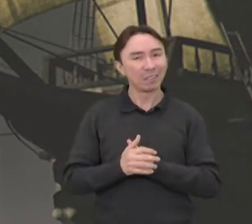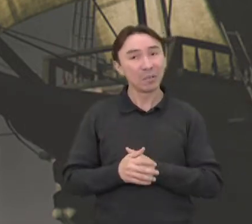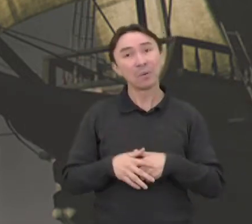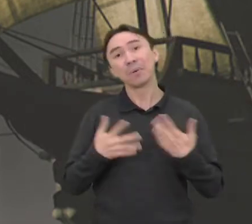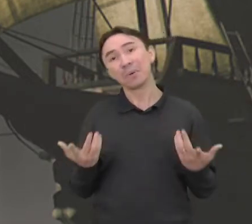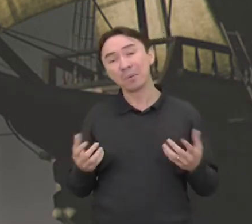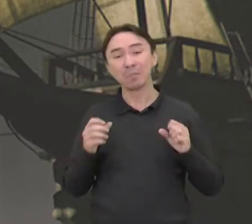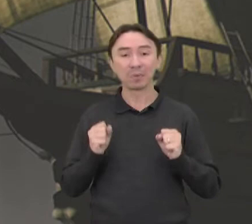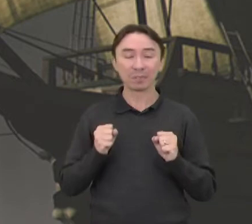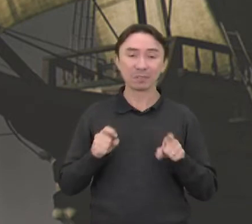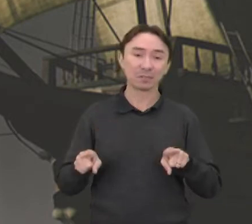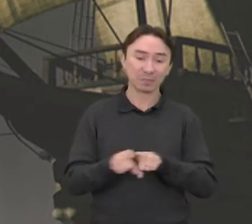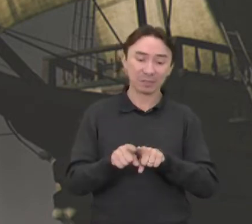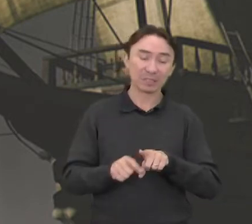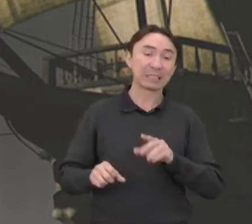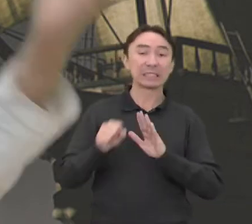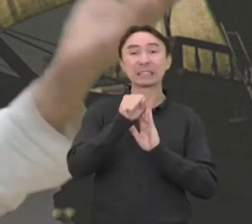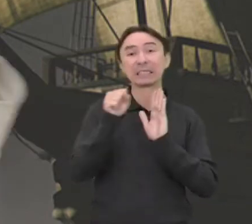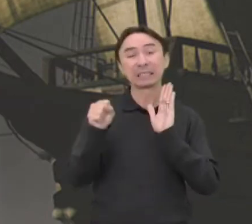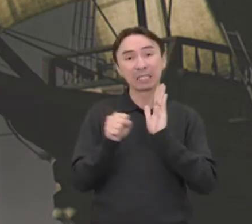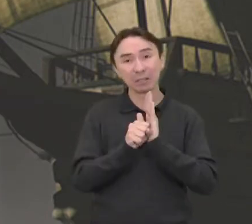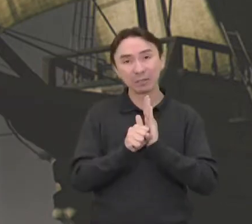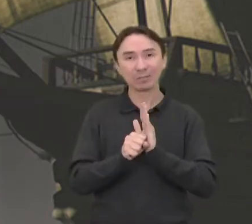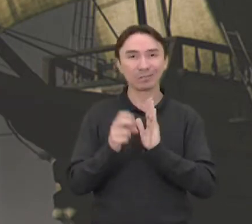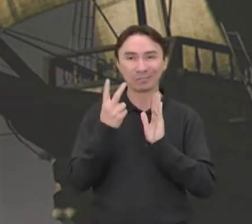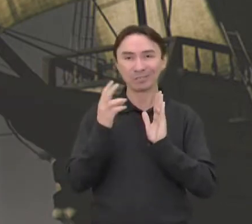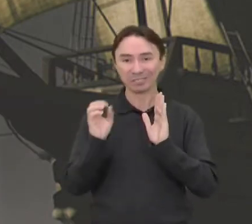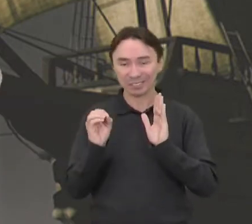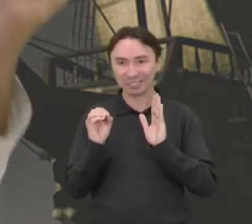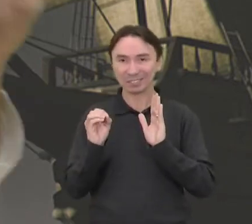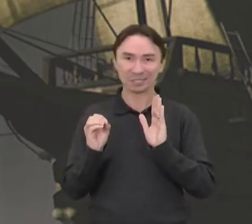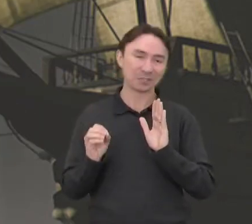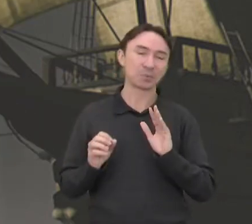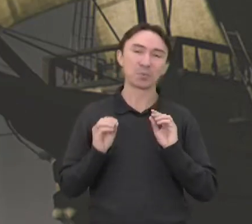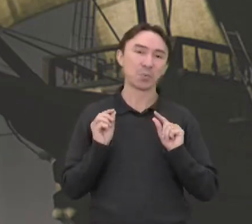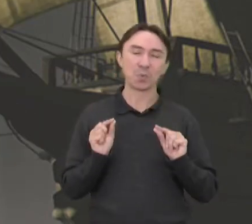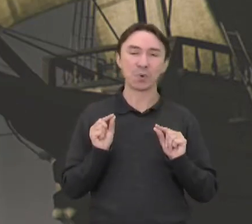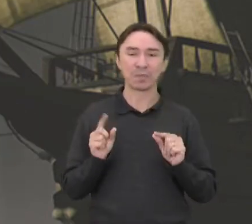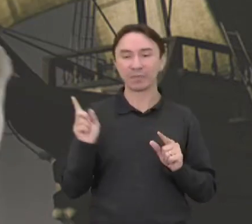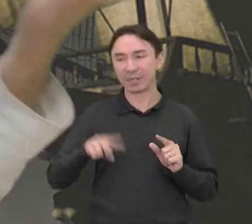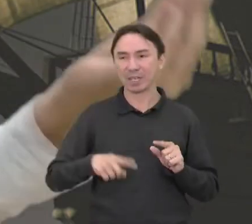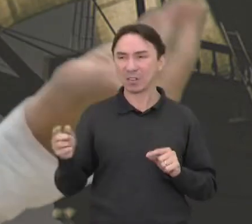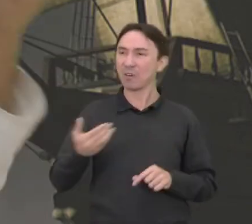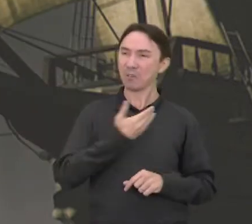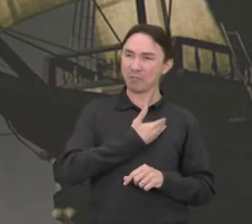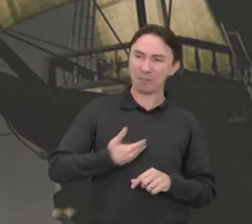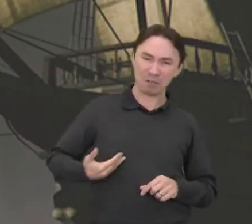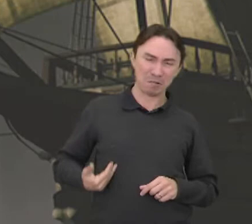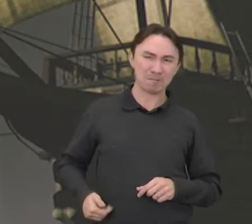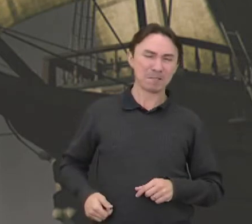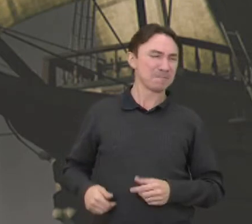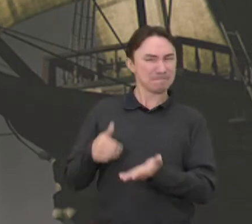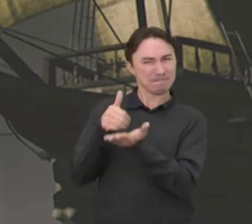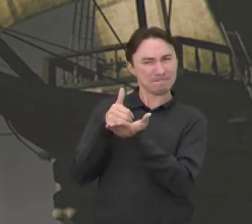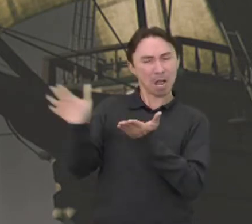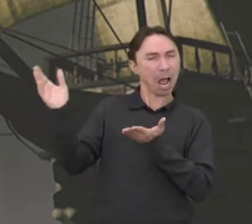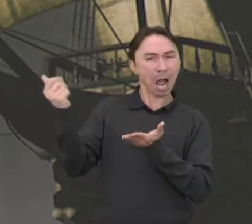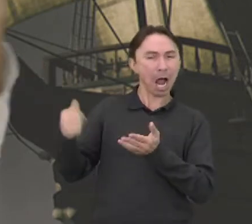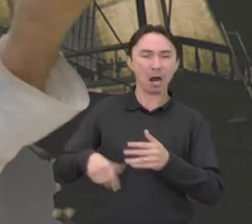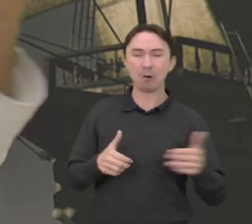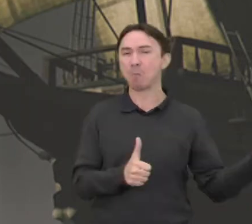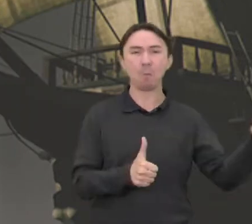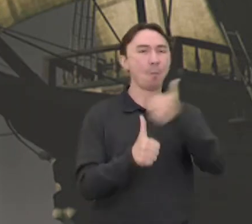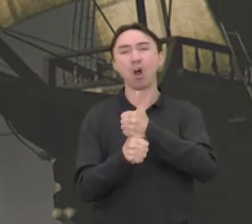XX, que são revoluções onde tiram um determinado governo para colocar outro, ou tiram